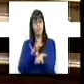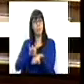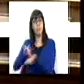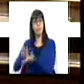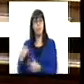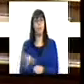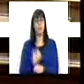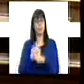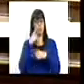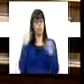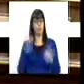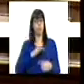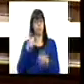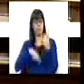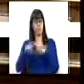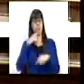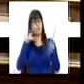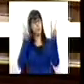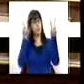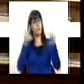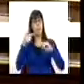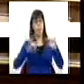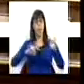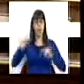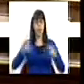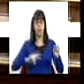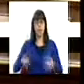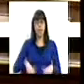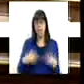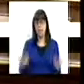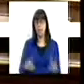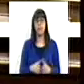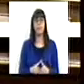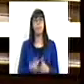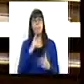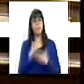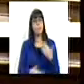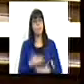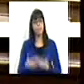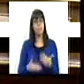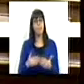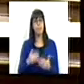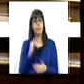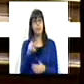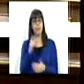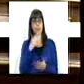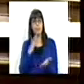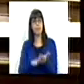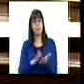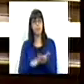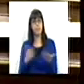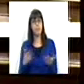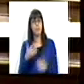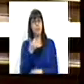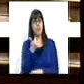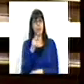despedimentos na função pública a que os senhores davam o nome de requalificação, continuaria o IVA da restauração